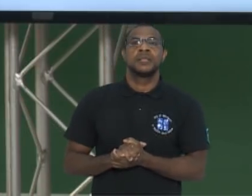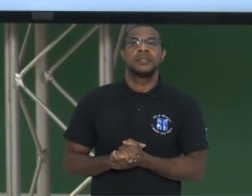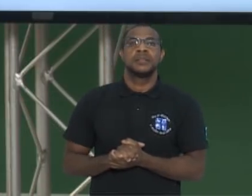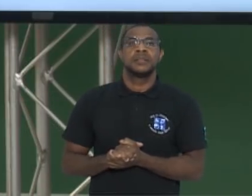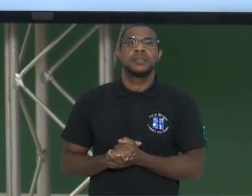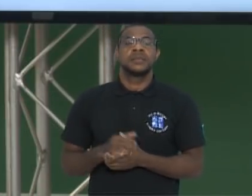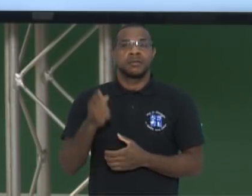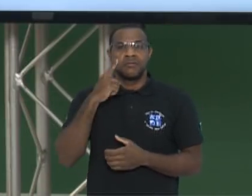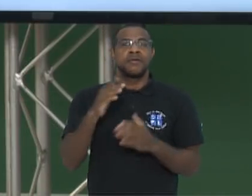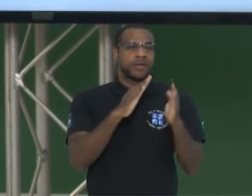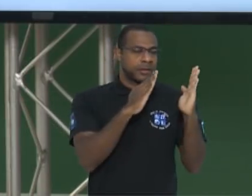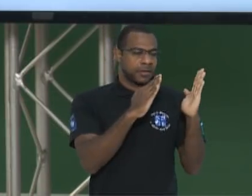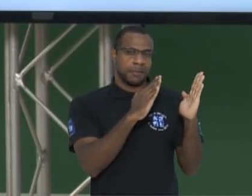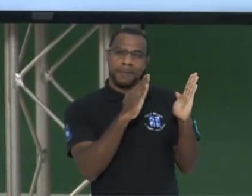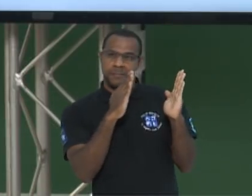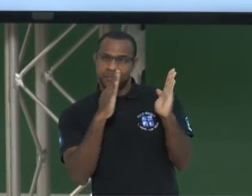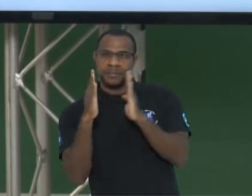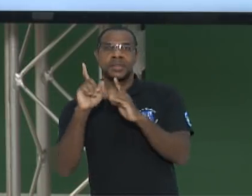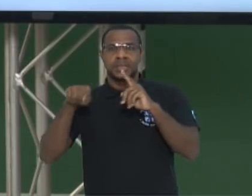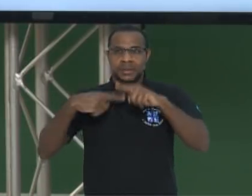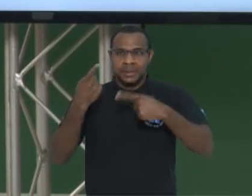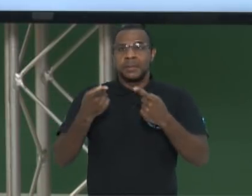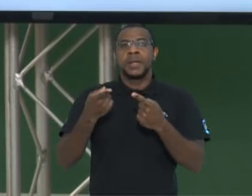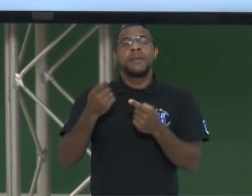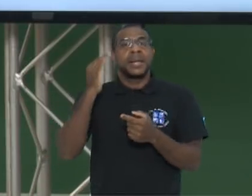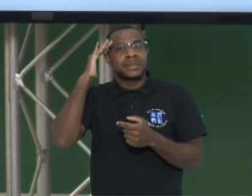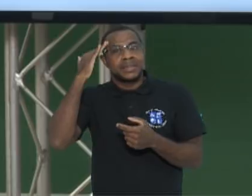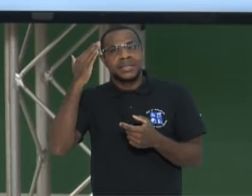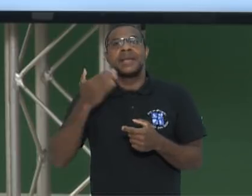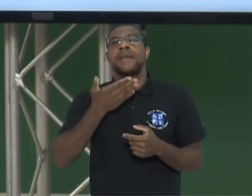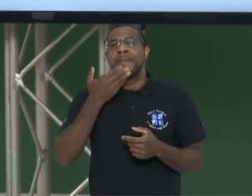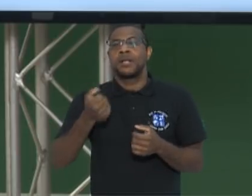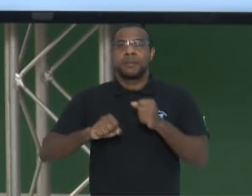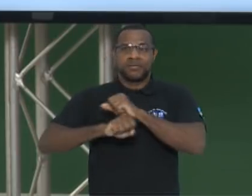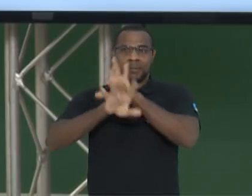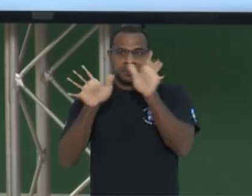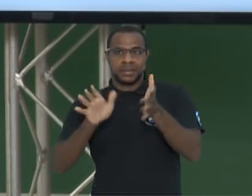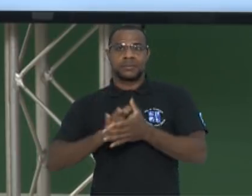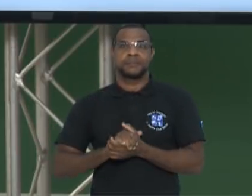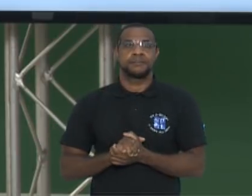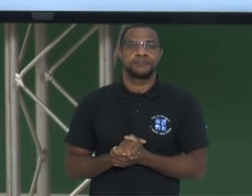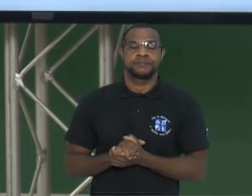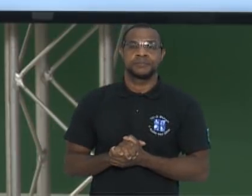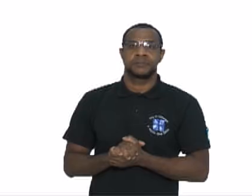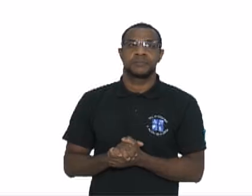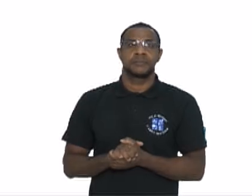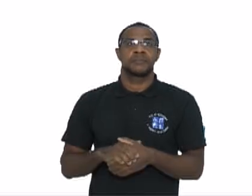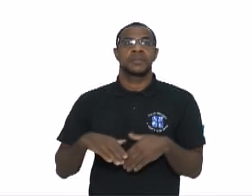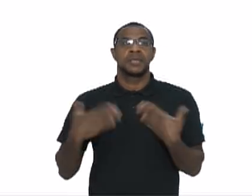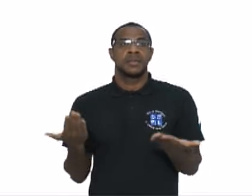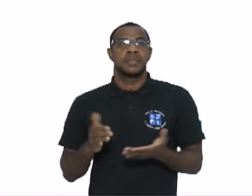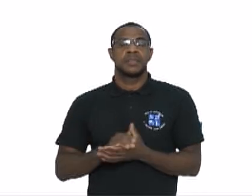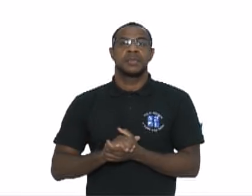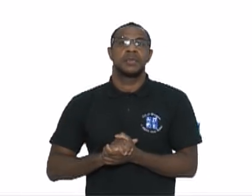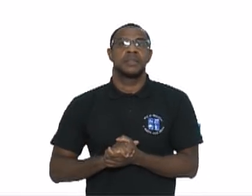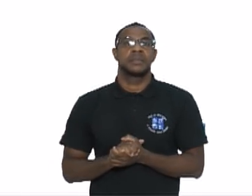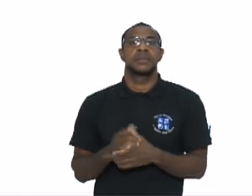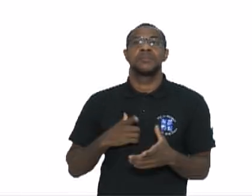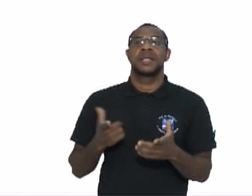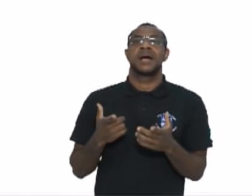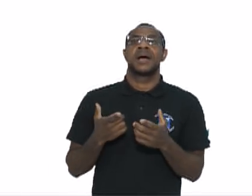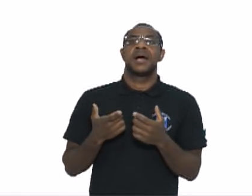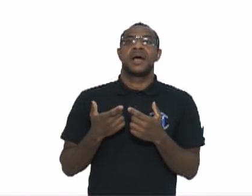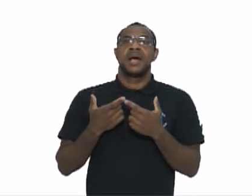no decorrer do conto para entender melhor como que funciona esse predomínio do tempo psicológico. Também há emprego de figuras de